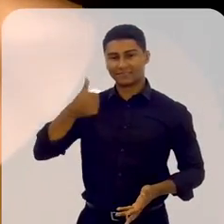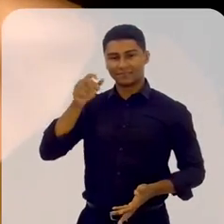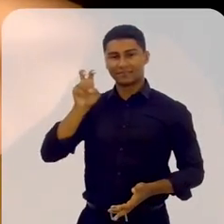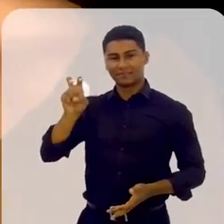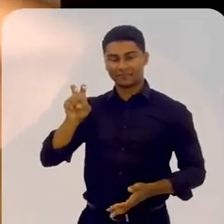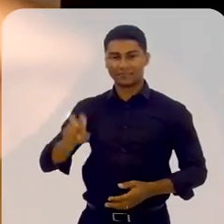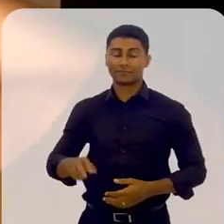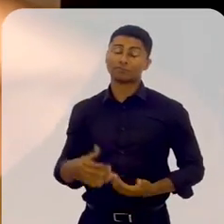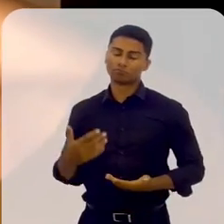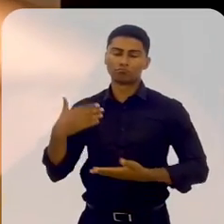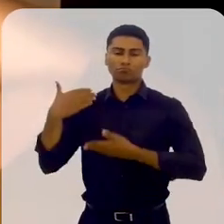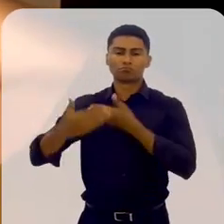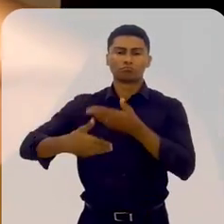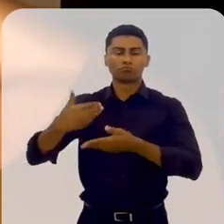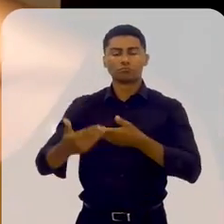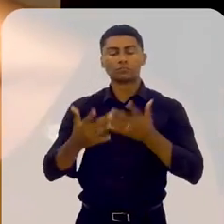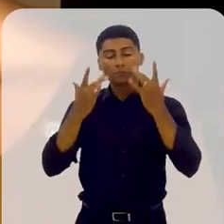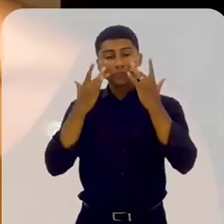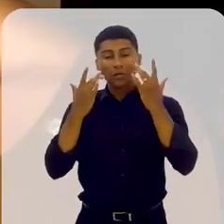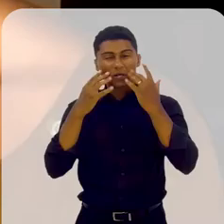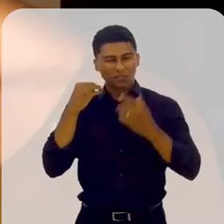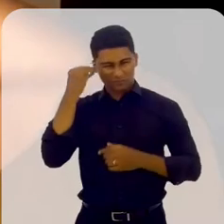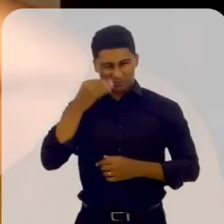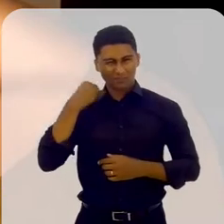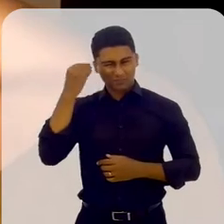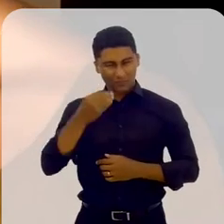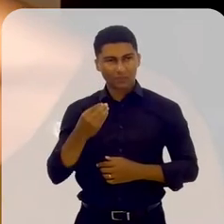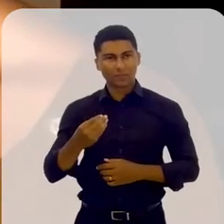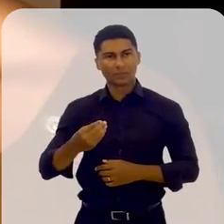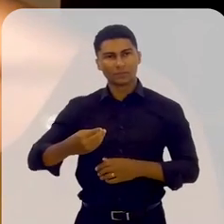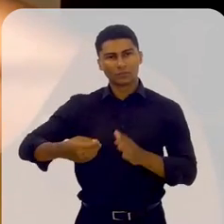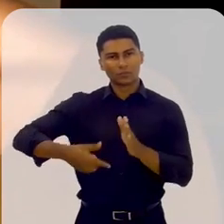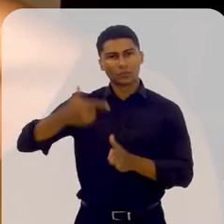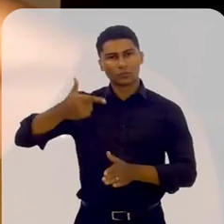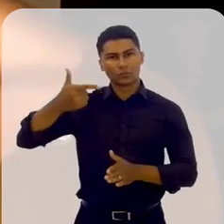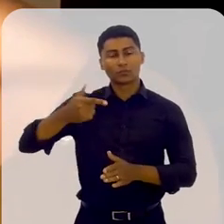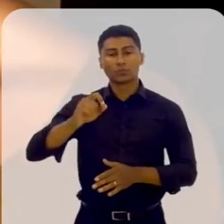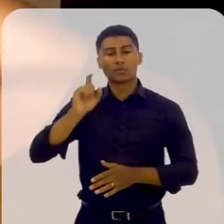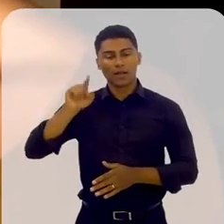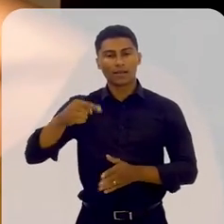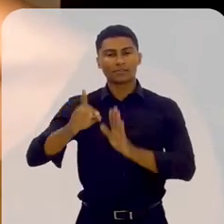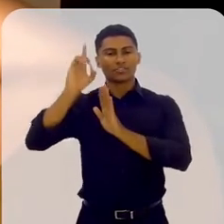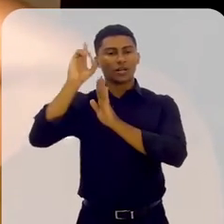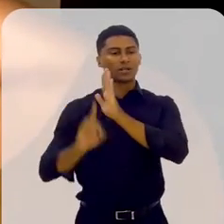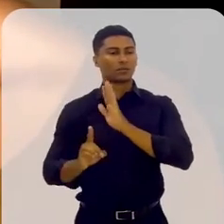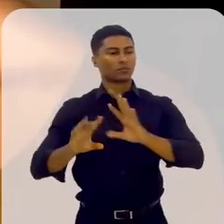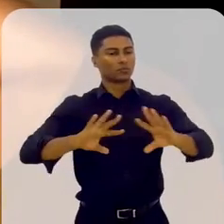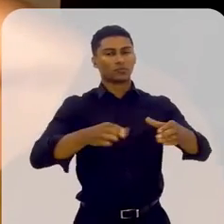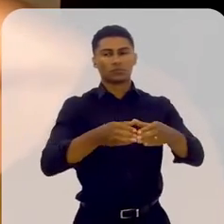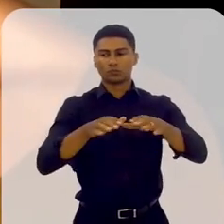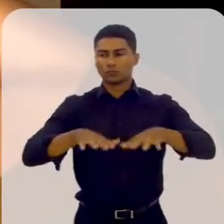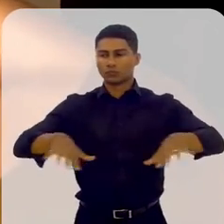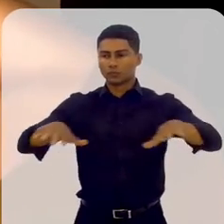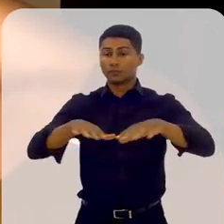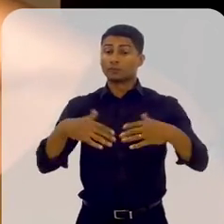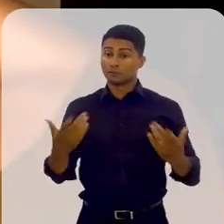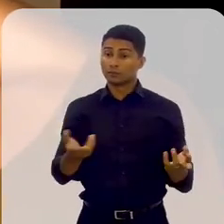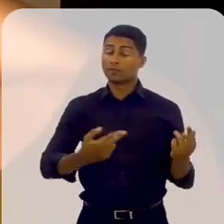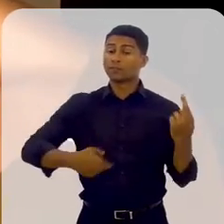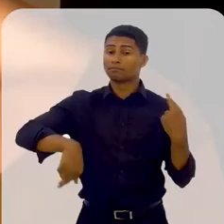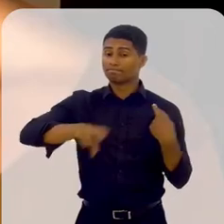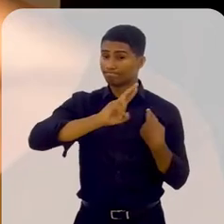já foi assim. A minha segunda experiência mais forte, né, com mais responsabilidade no teatro, já foi dirigindo um grupo. Então, com isso, eu